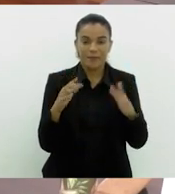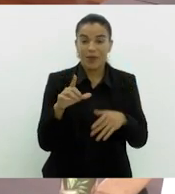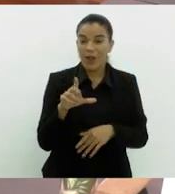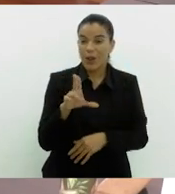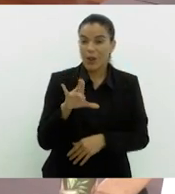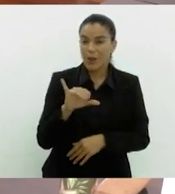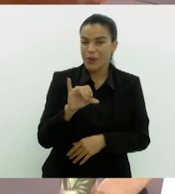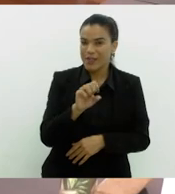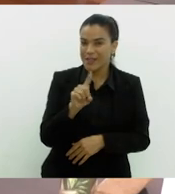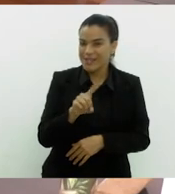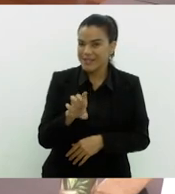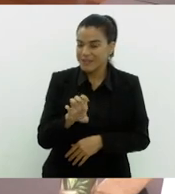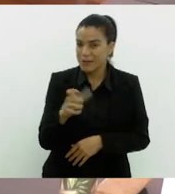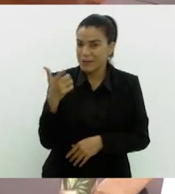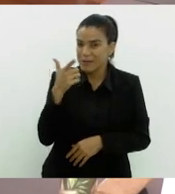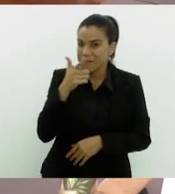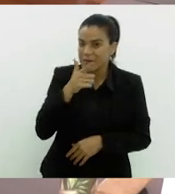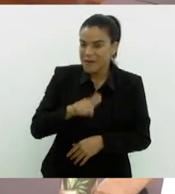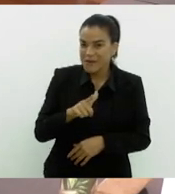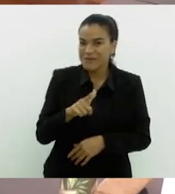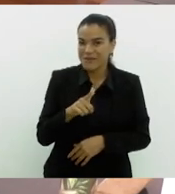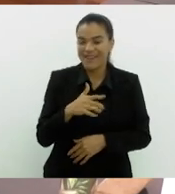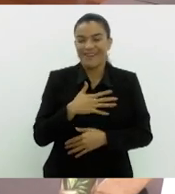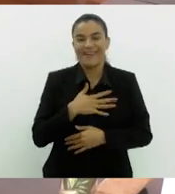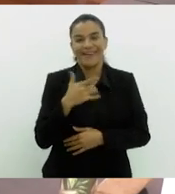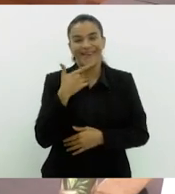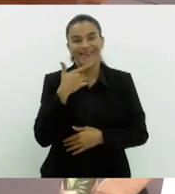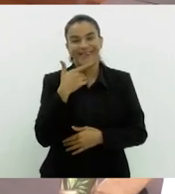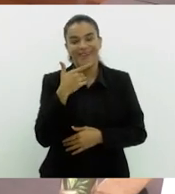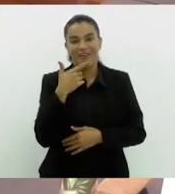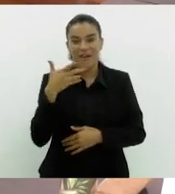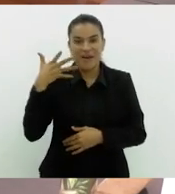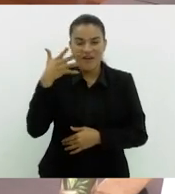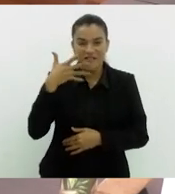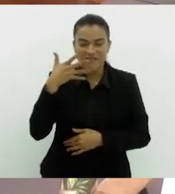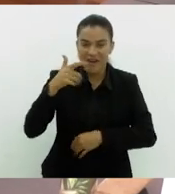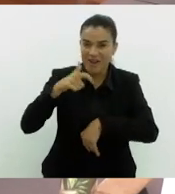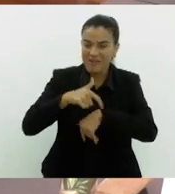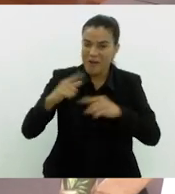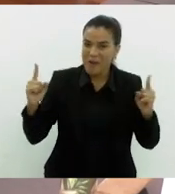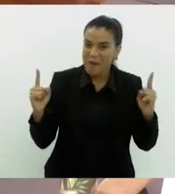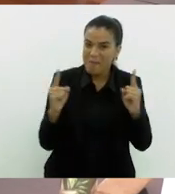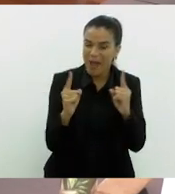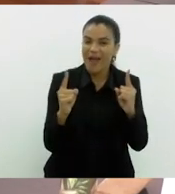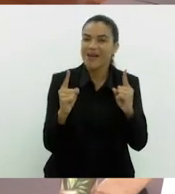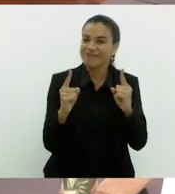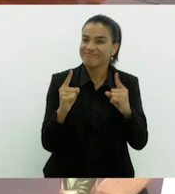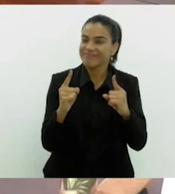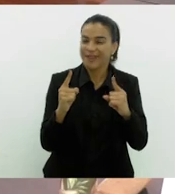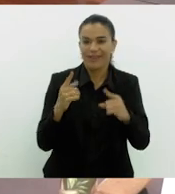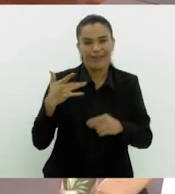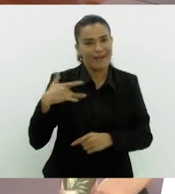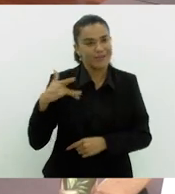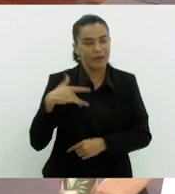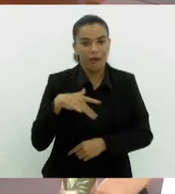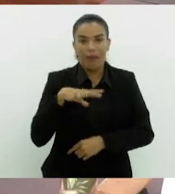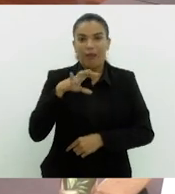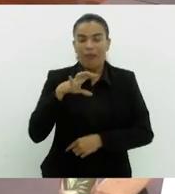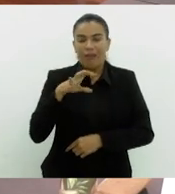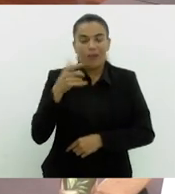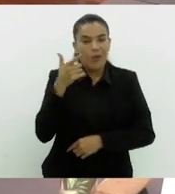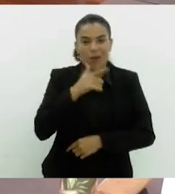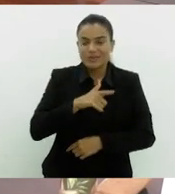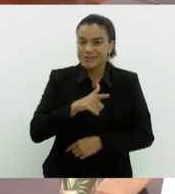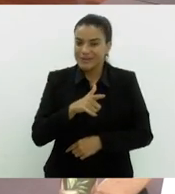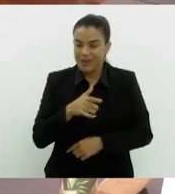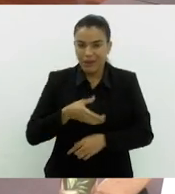Luíse conseguiu aí, né, fazer uma fala no tempo previsto. Coitada, quase não respirou, tomou a